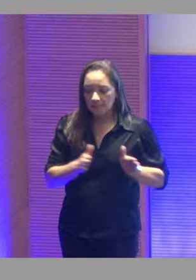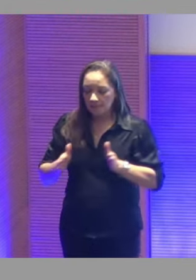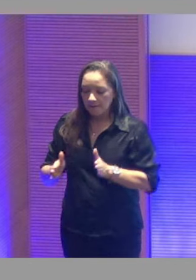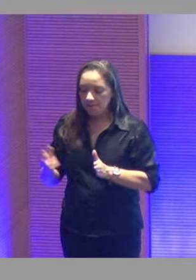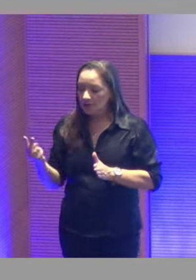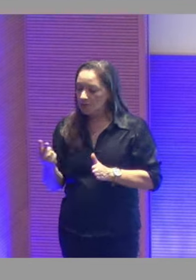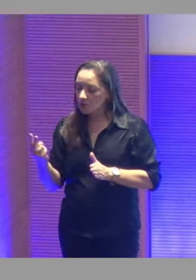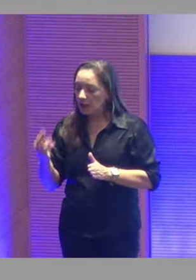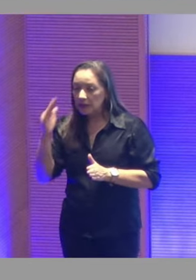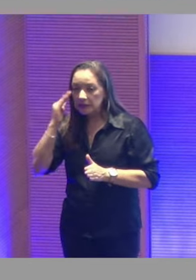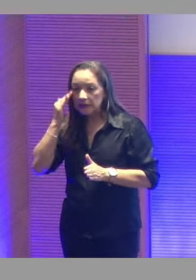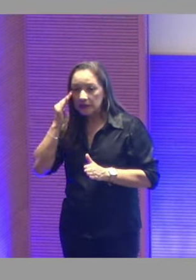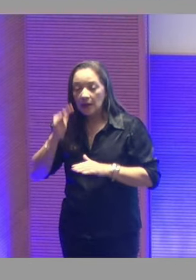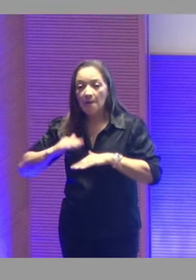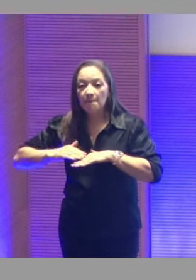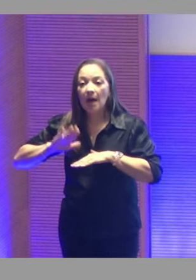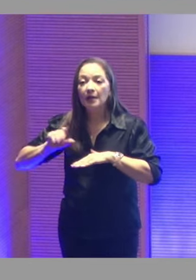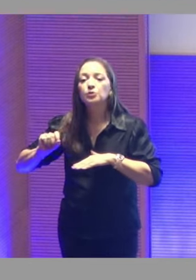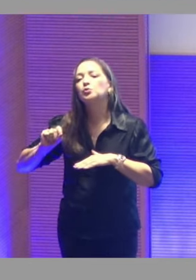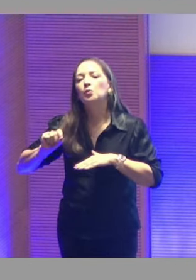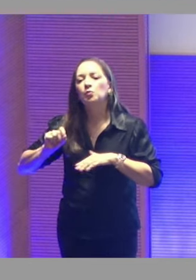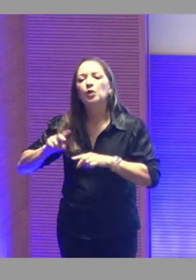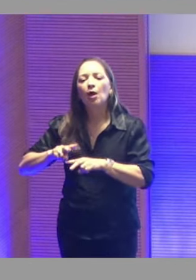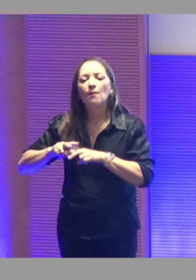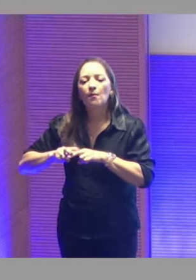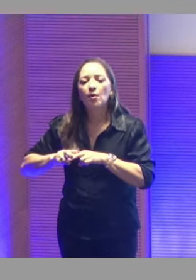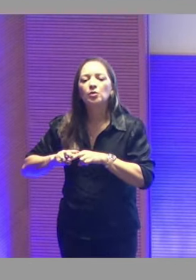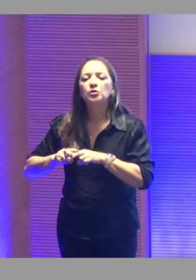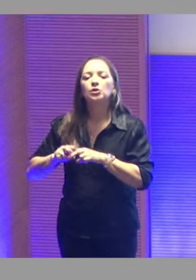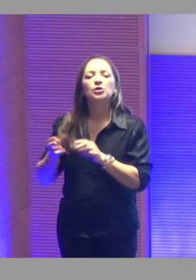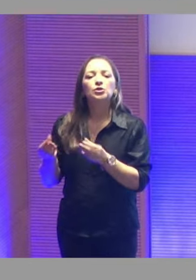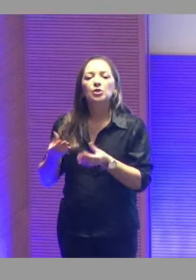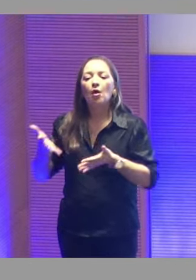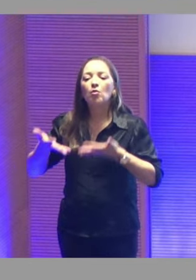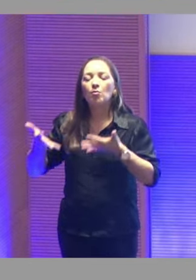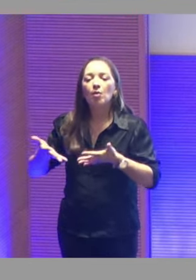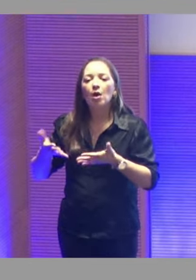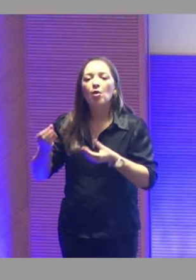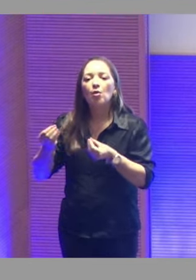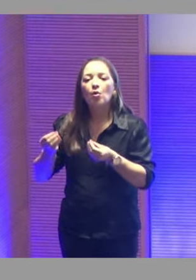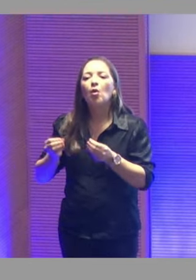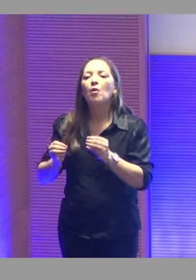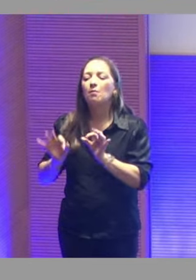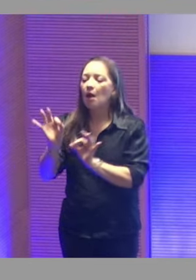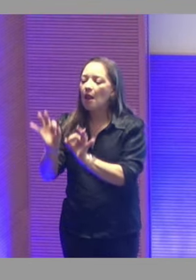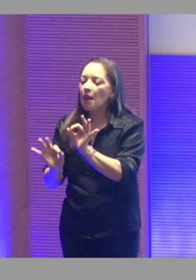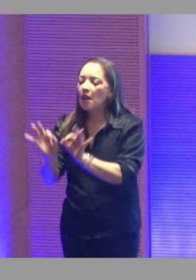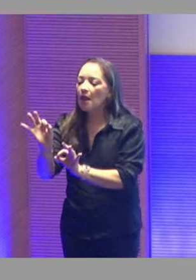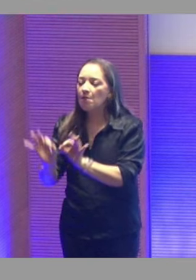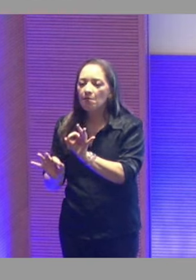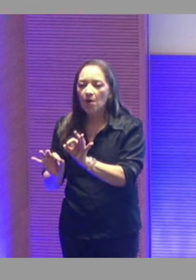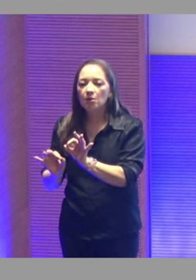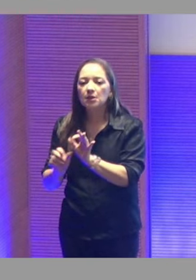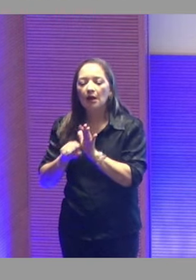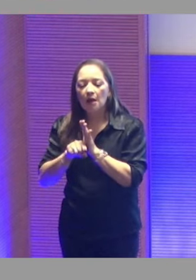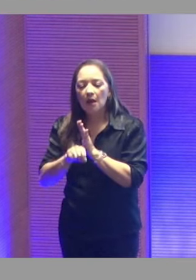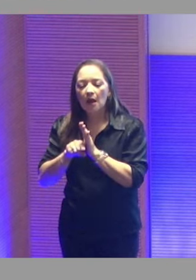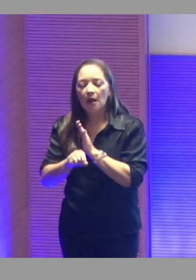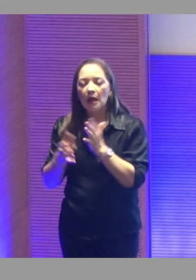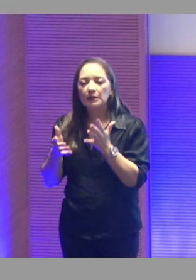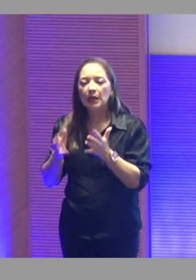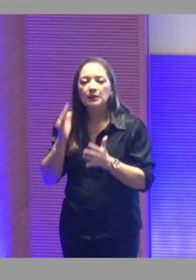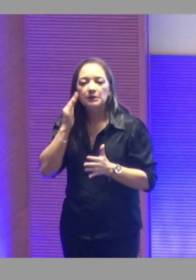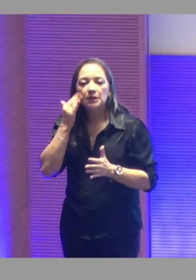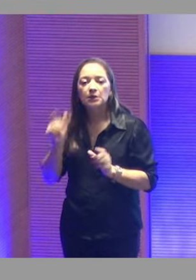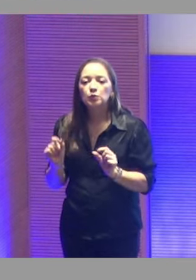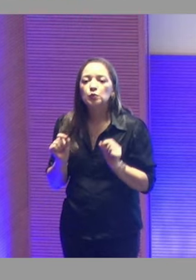entender um pouco mais sobre a motivação eh pra elaboração do inventário eh e pra publicação a gente queria entender e num recorte